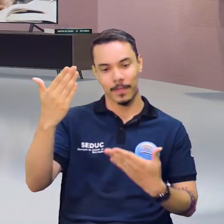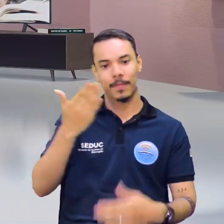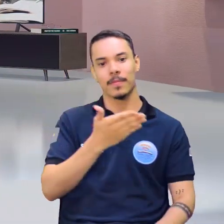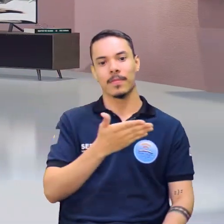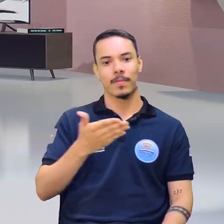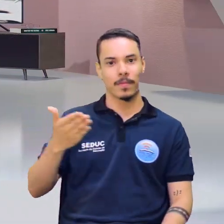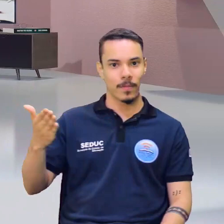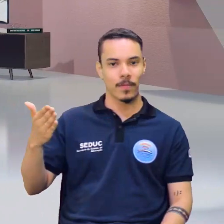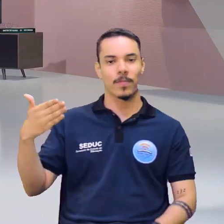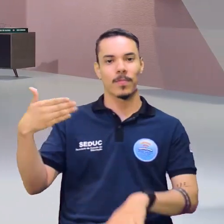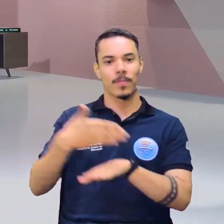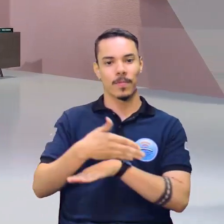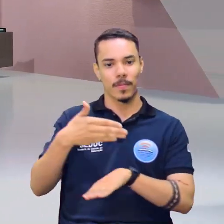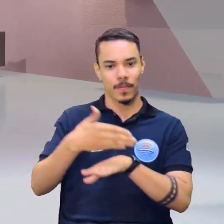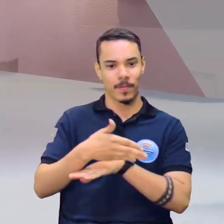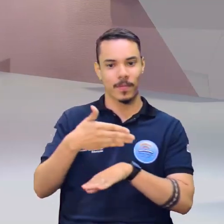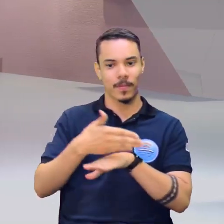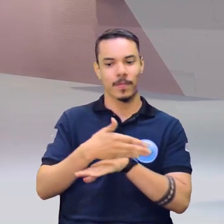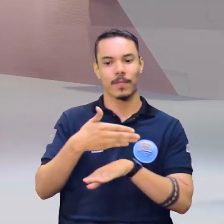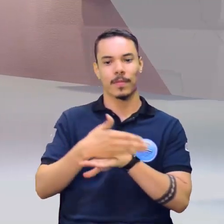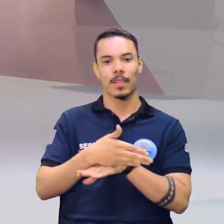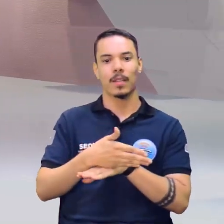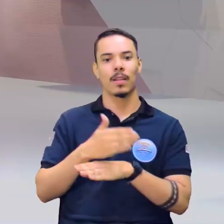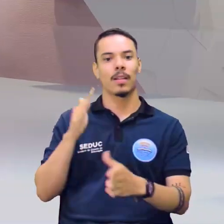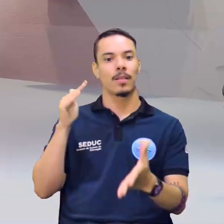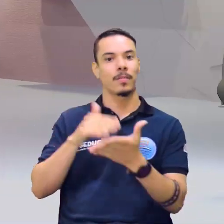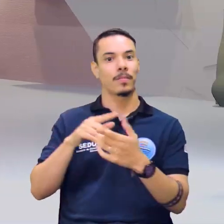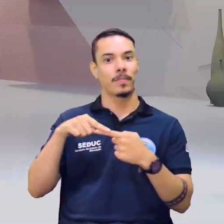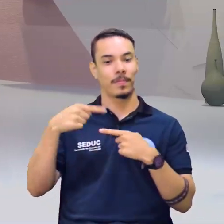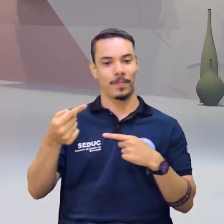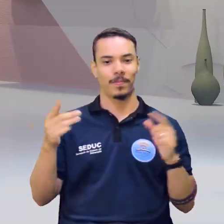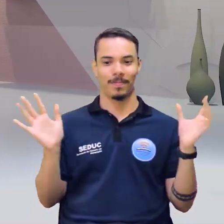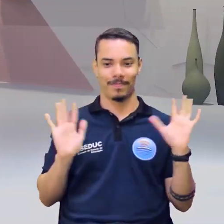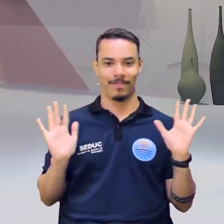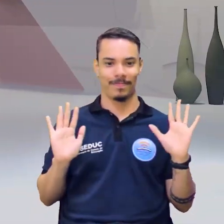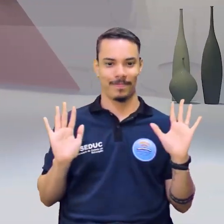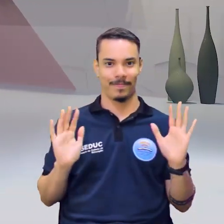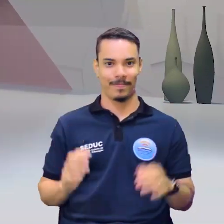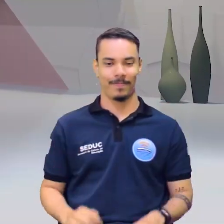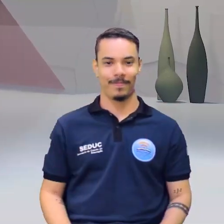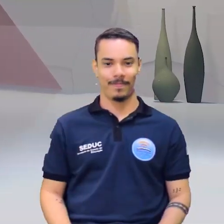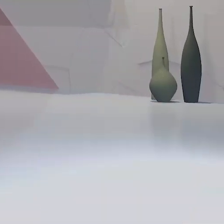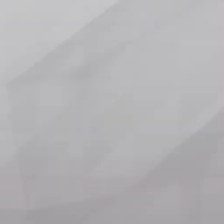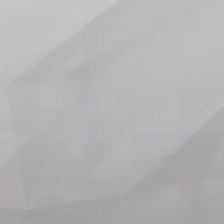pela participação de vocês e até a próxima